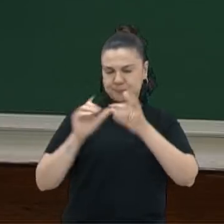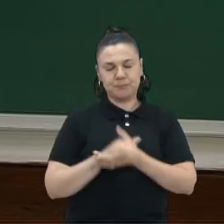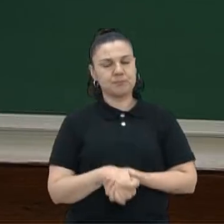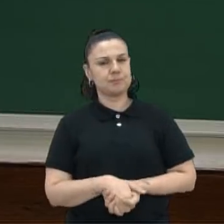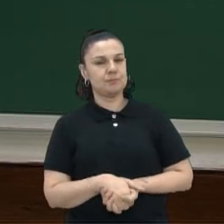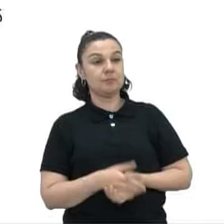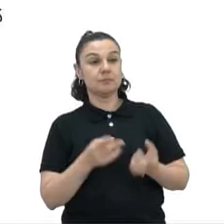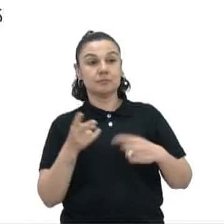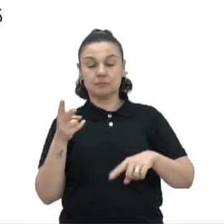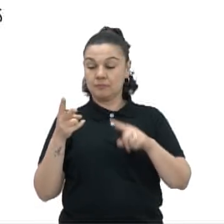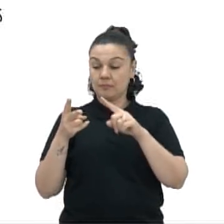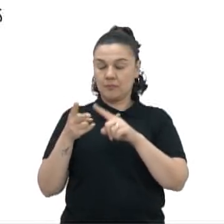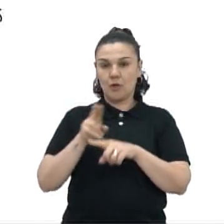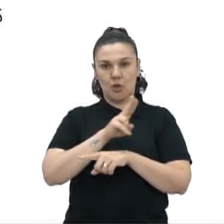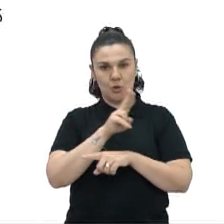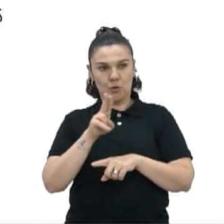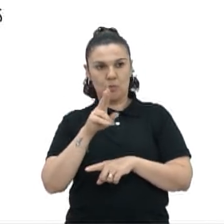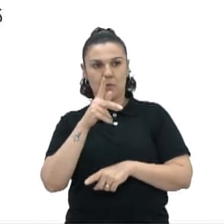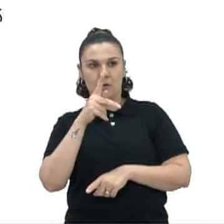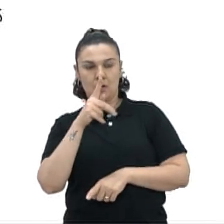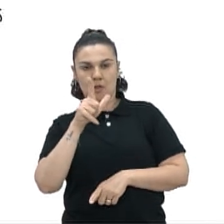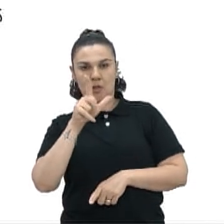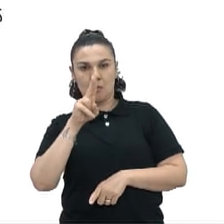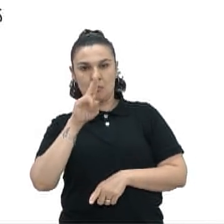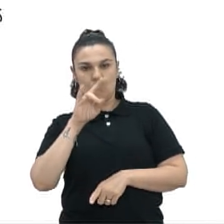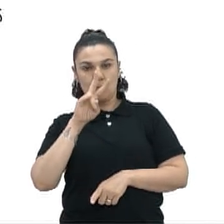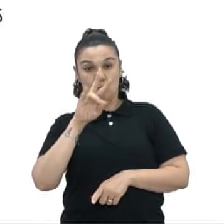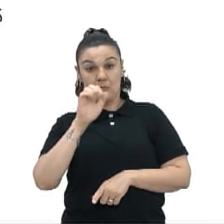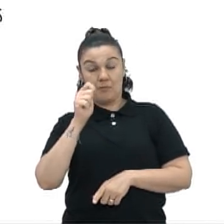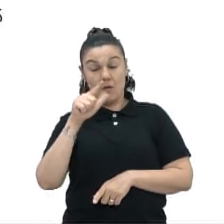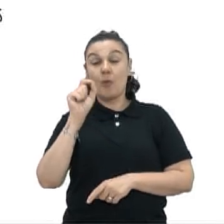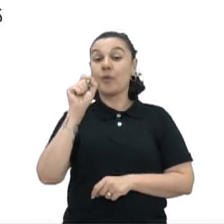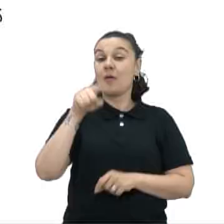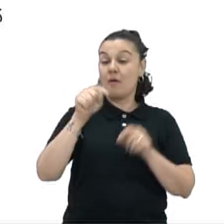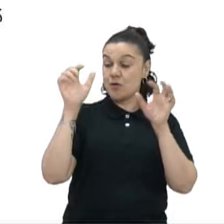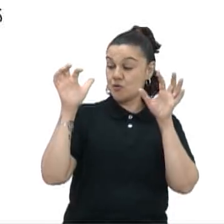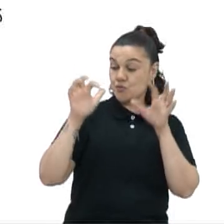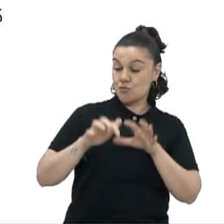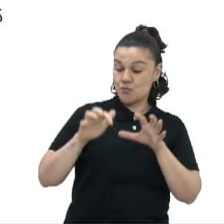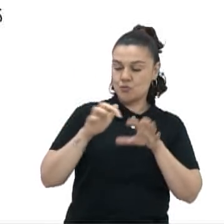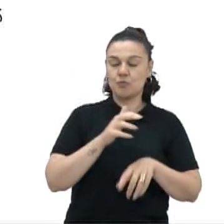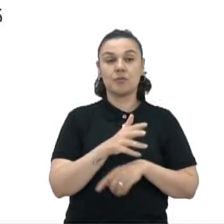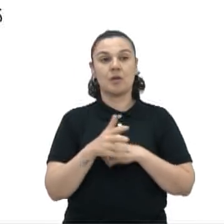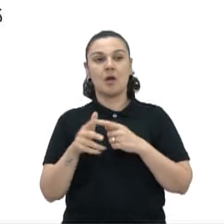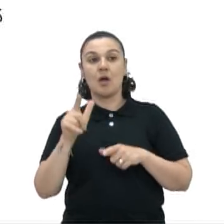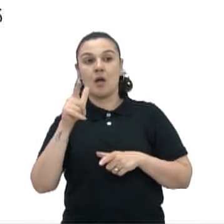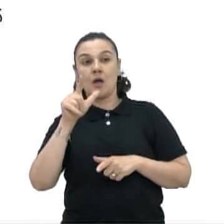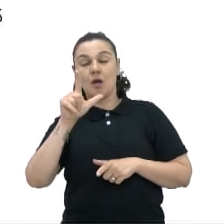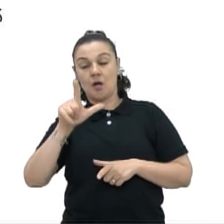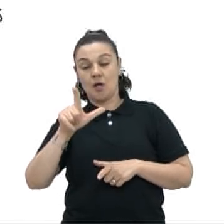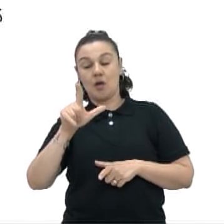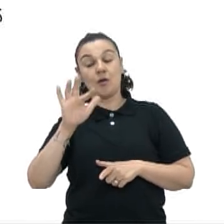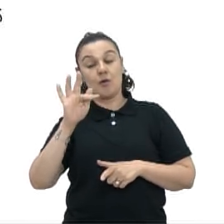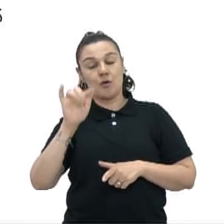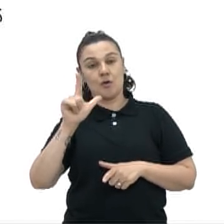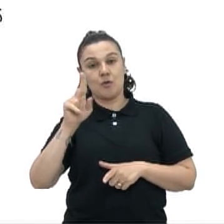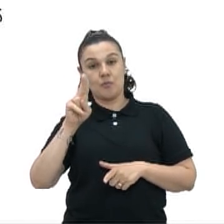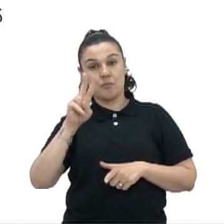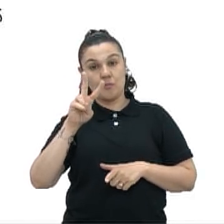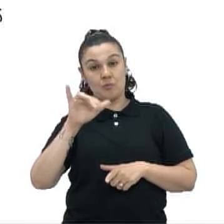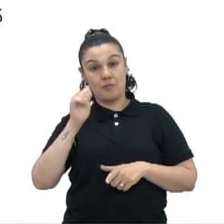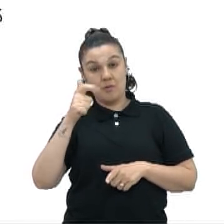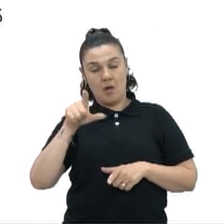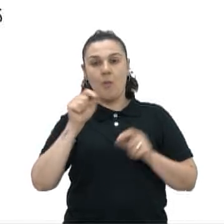Também temos a erosão pluvial, que é causada pela água das chuvas, a erosão fluvial, causada pela água